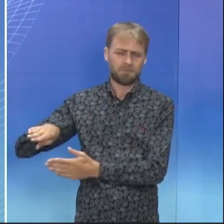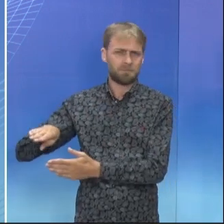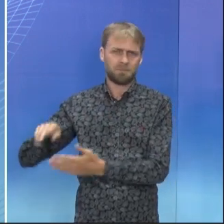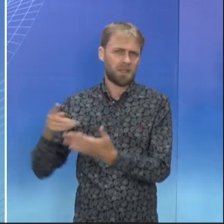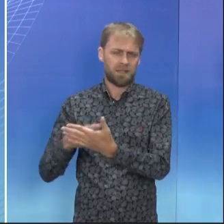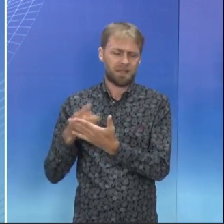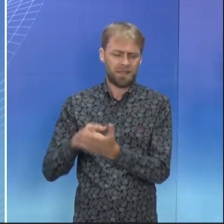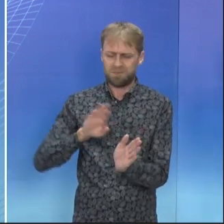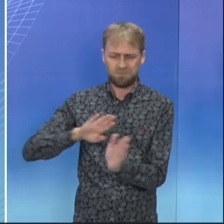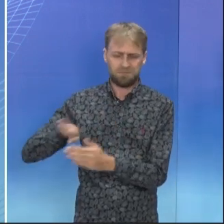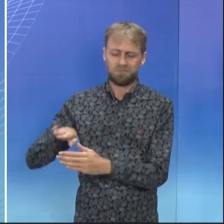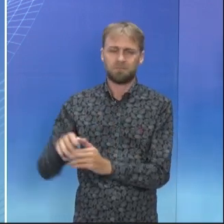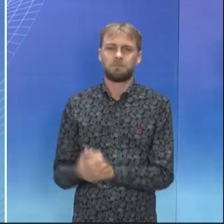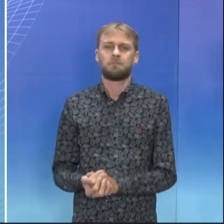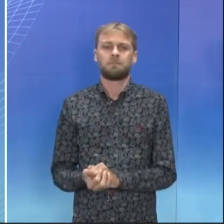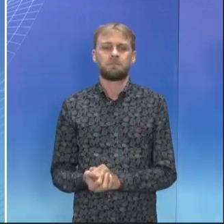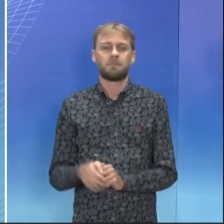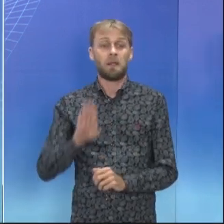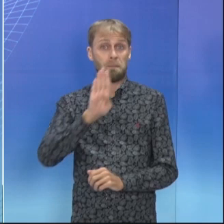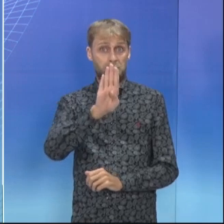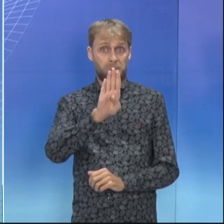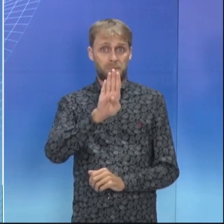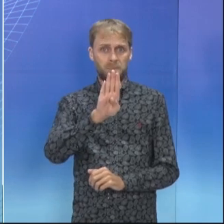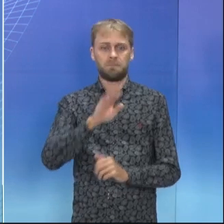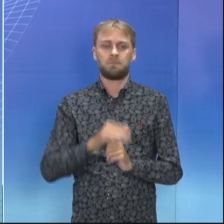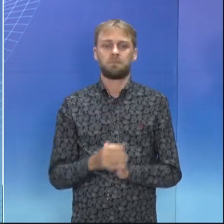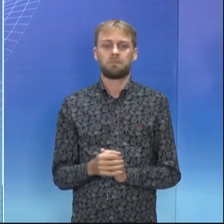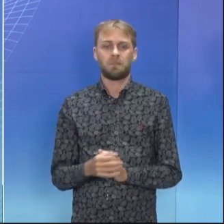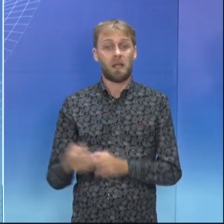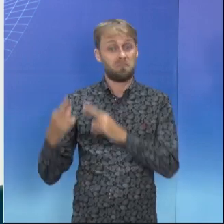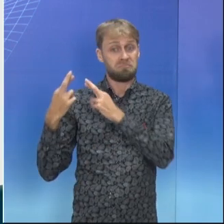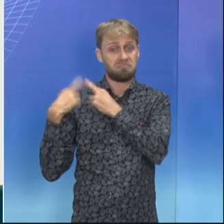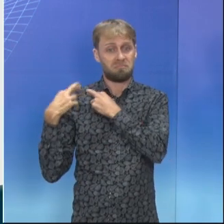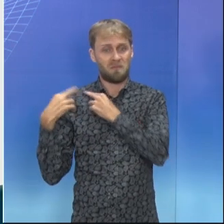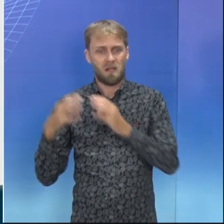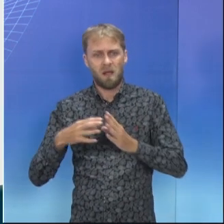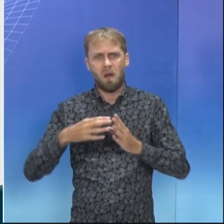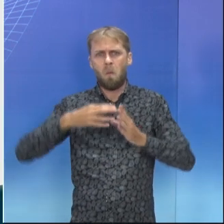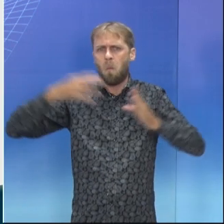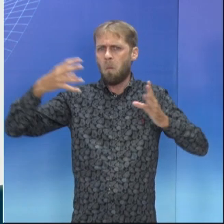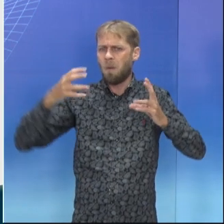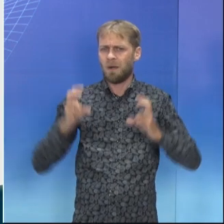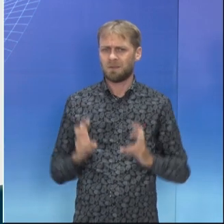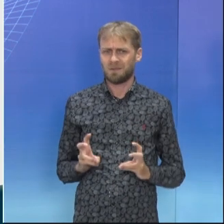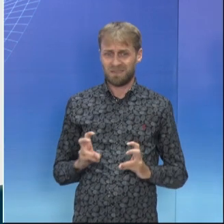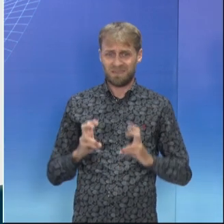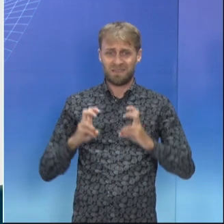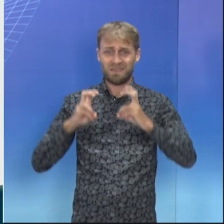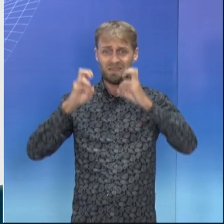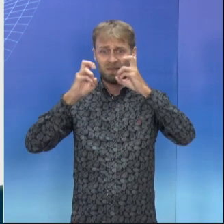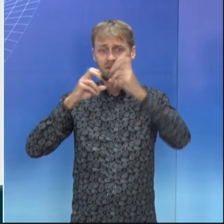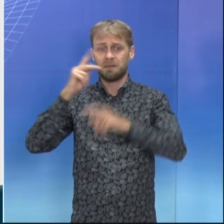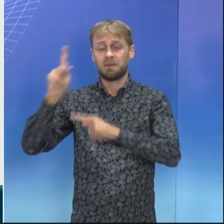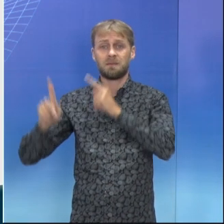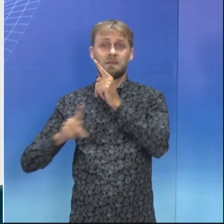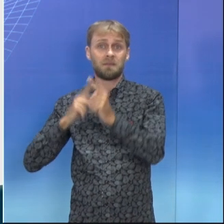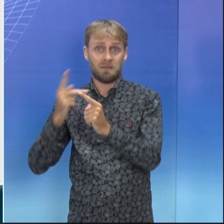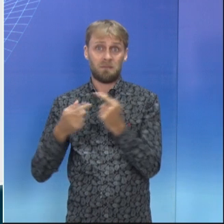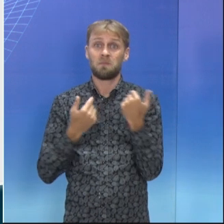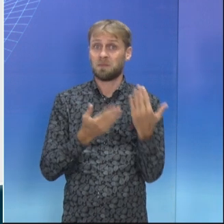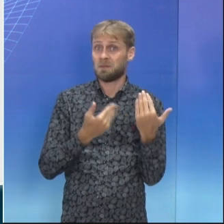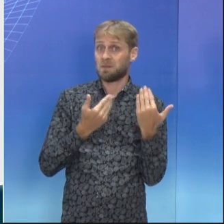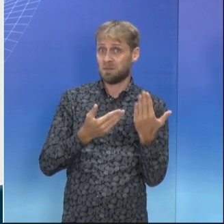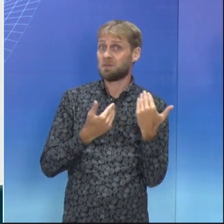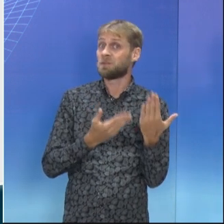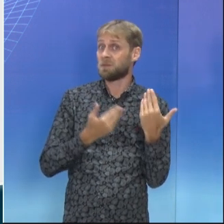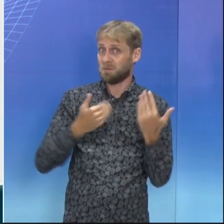aqui já de cara já não é a certa, tá certo? Letra B, responsável pelo aumento de casos